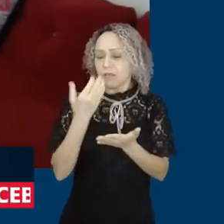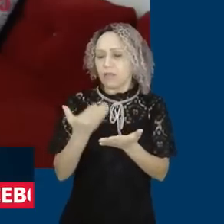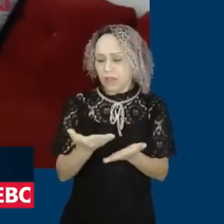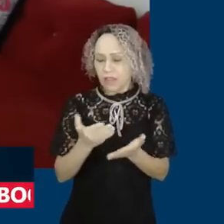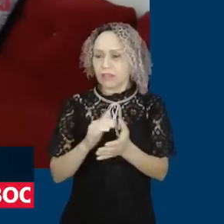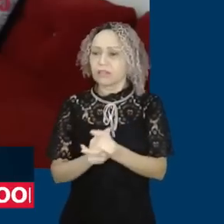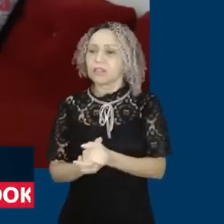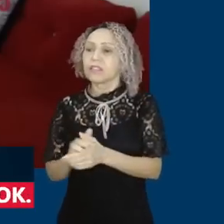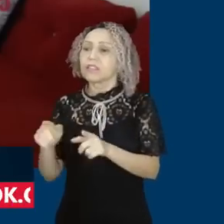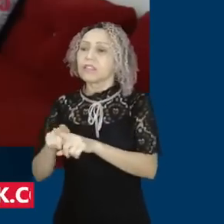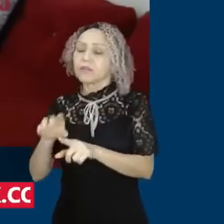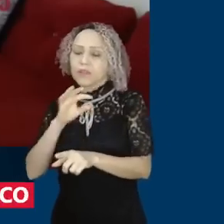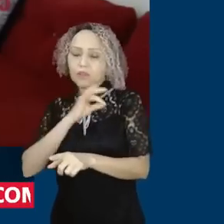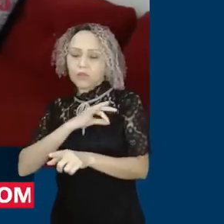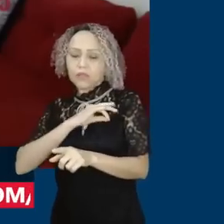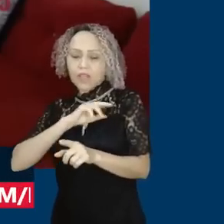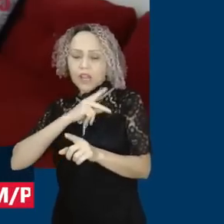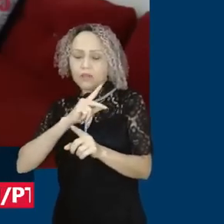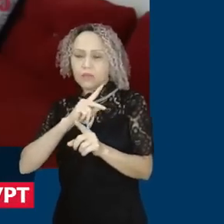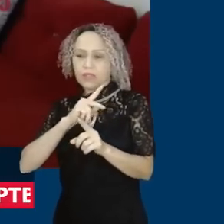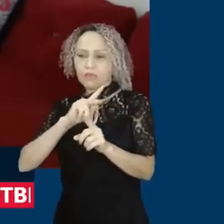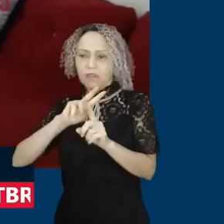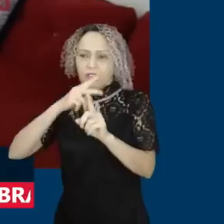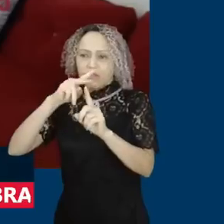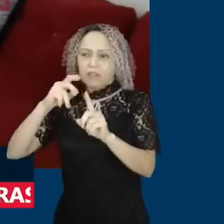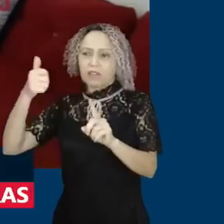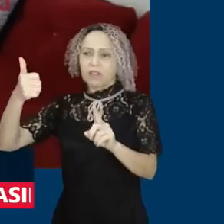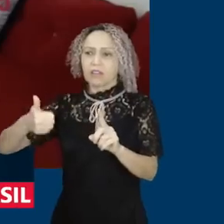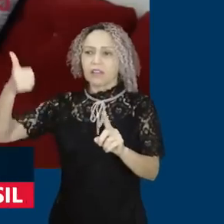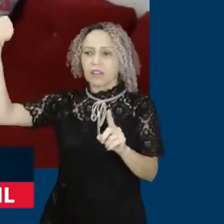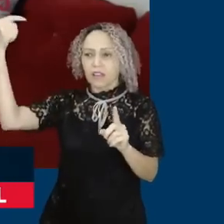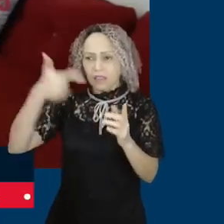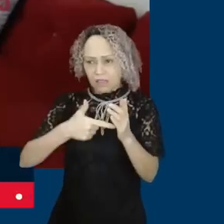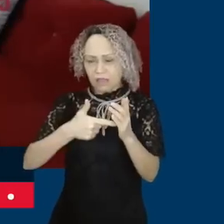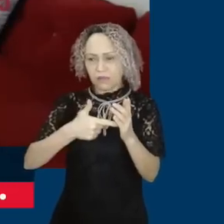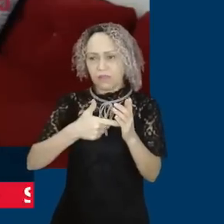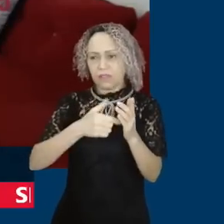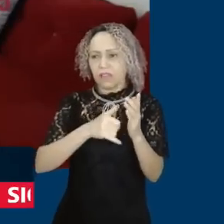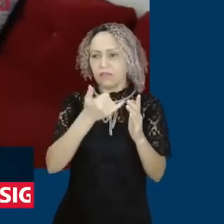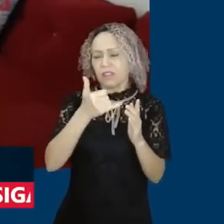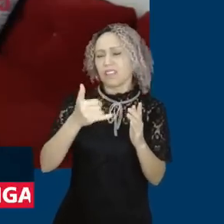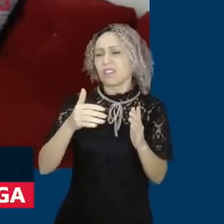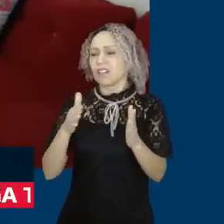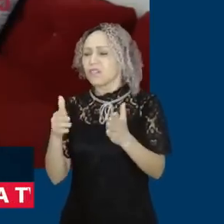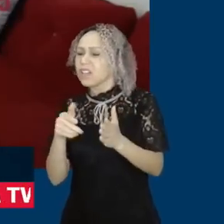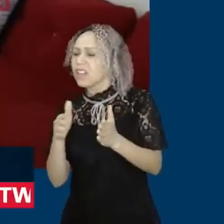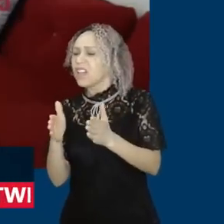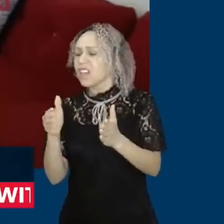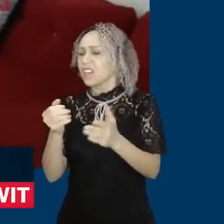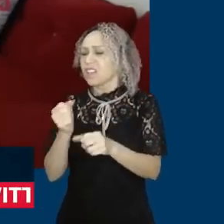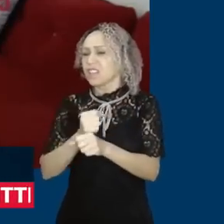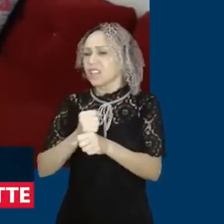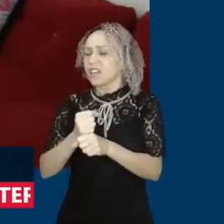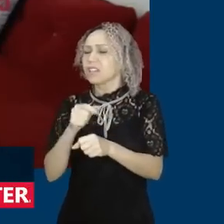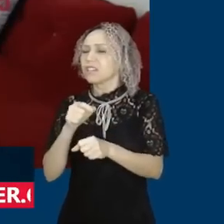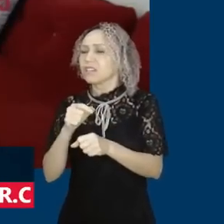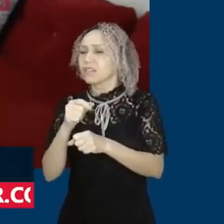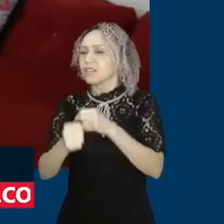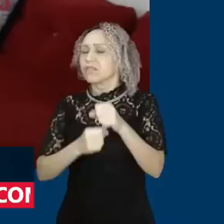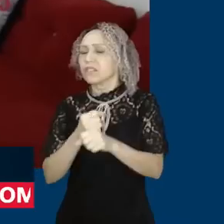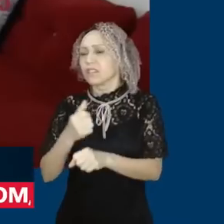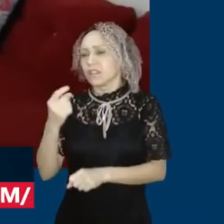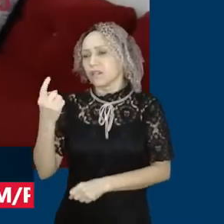governo deve propor aí que nesse primeiro ano o aumento seja de R$ 1.320. O orçamento também vai permitir